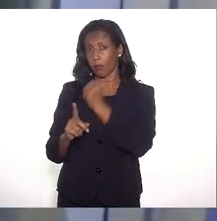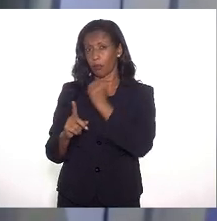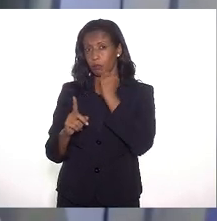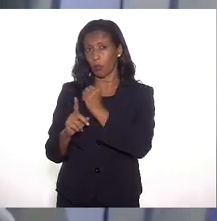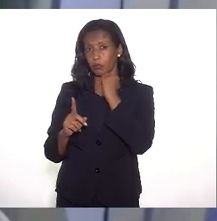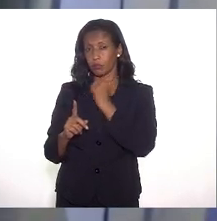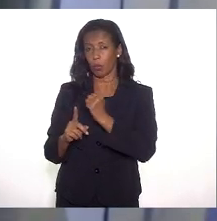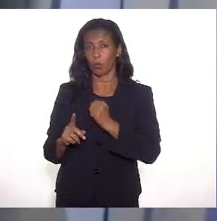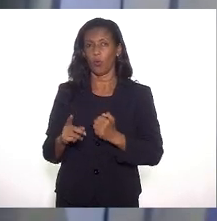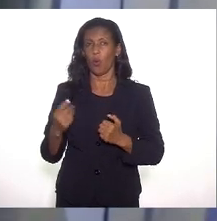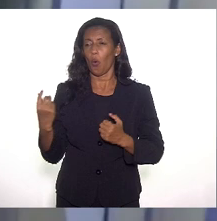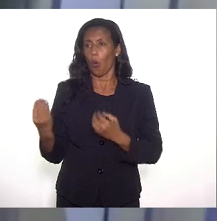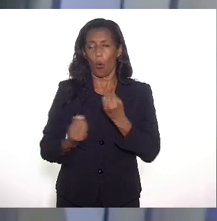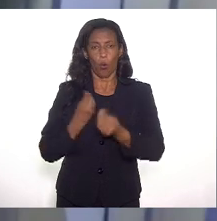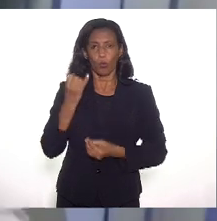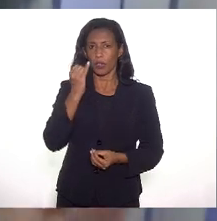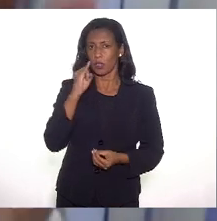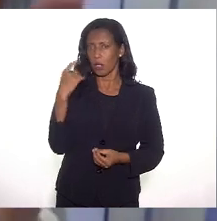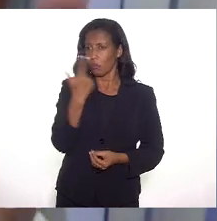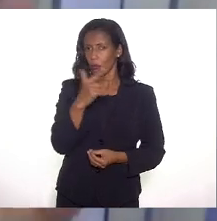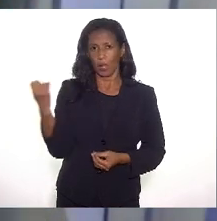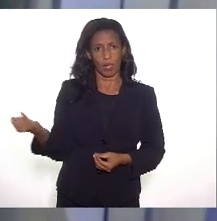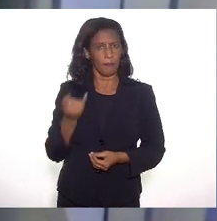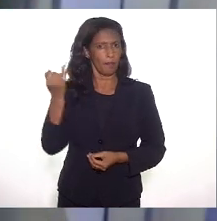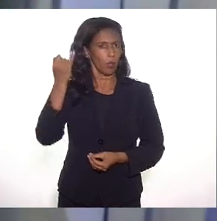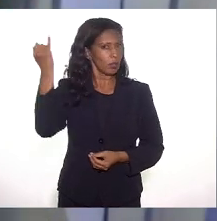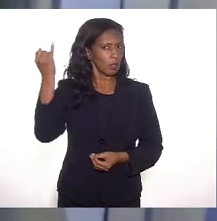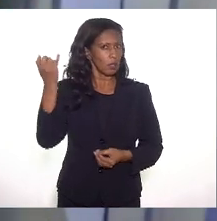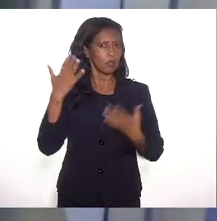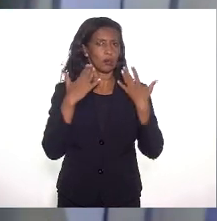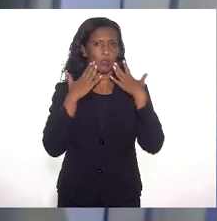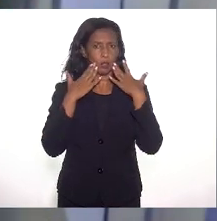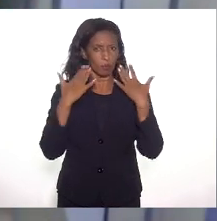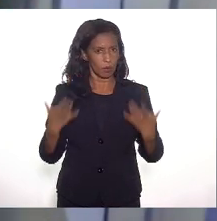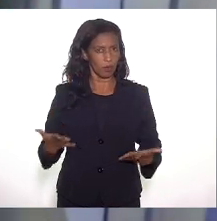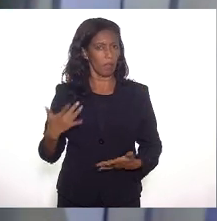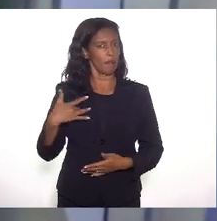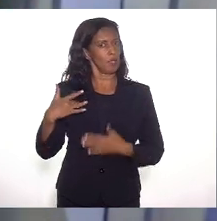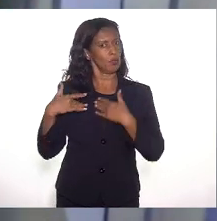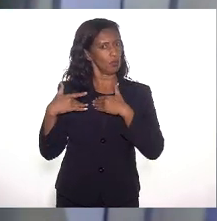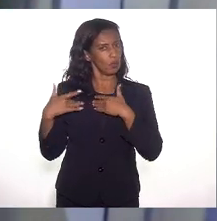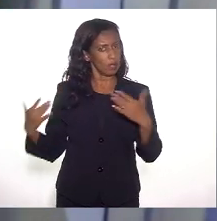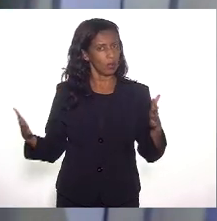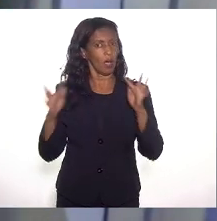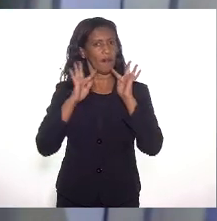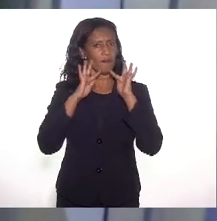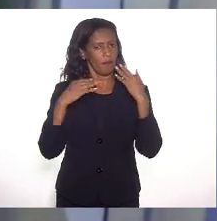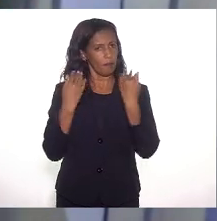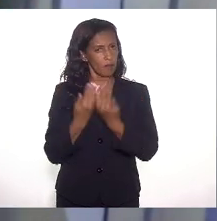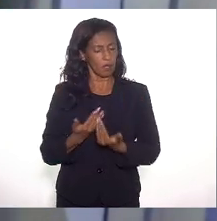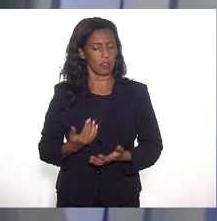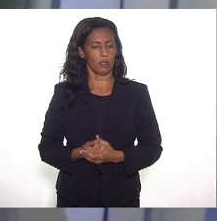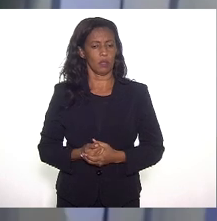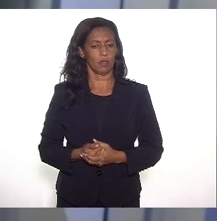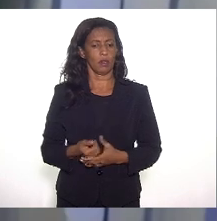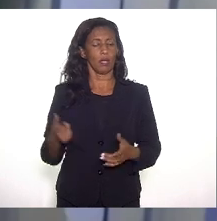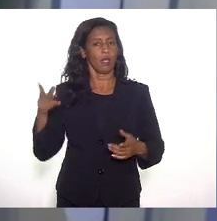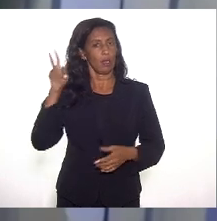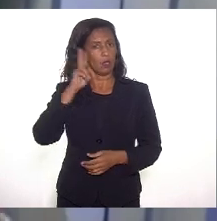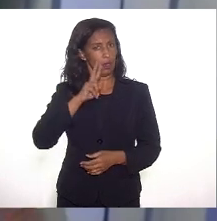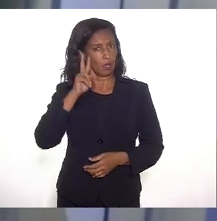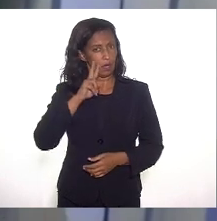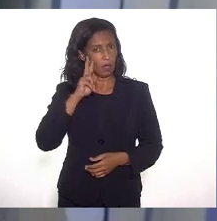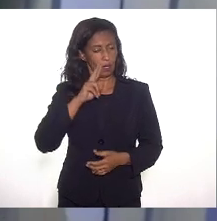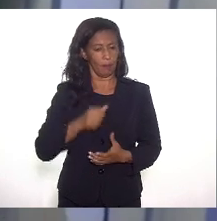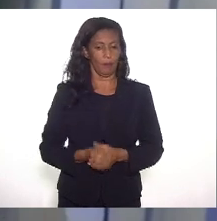como se não tivesse nenhuma importância. Então, queria manifestar aqui a minha solidariedade, mais uma vez, a essa família, e realçar com